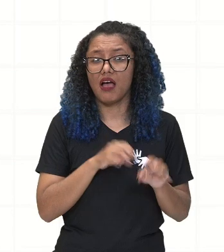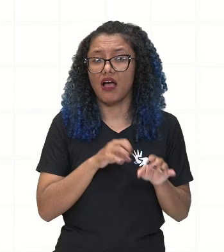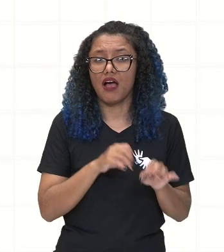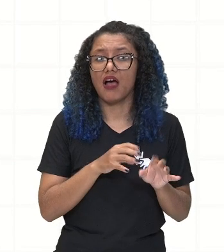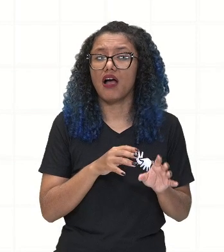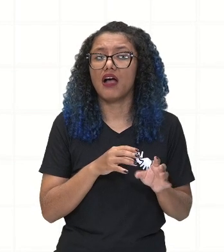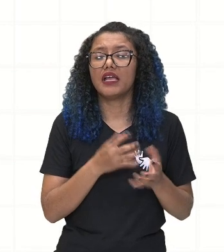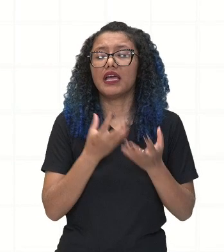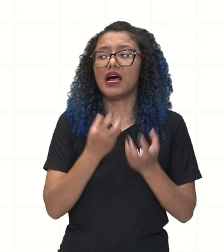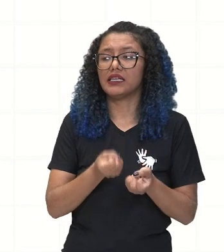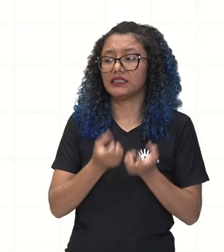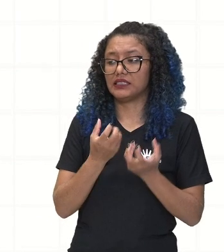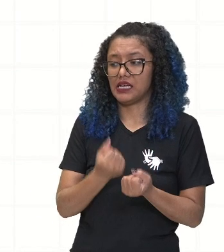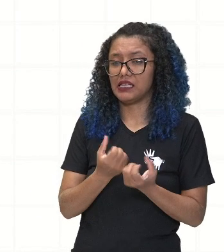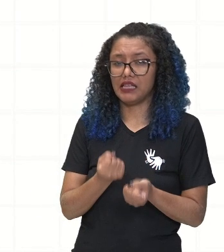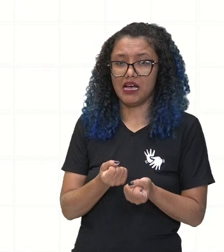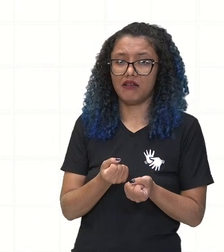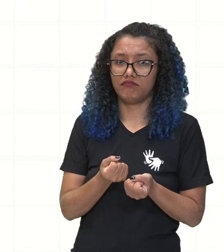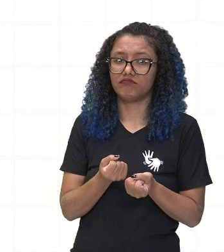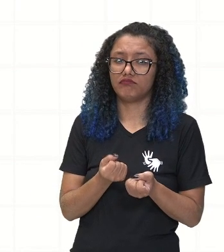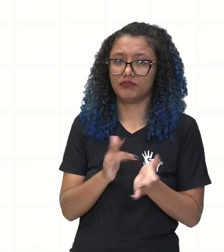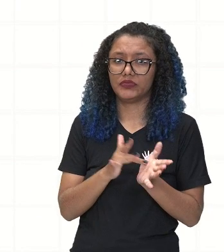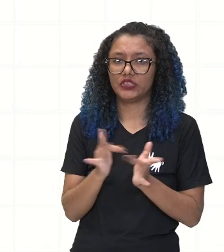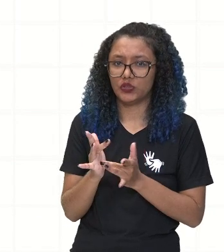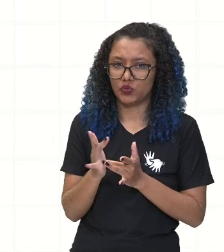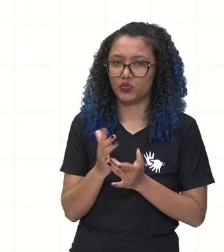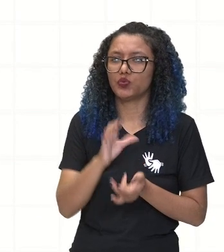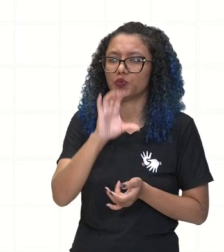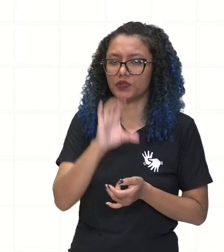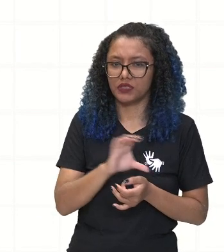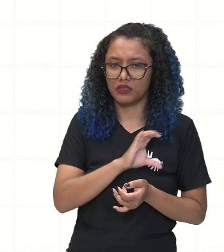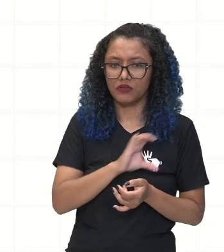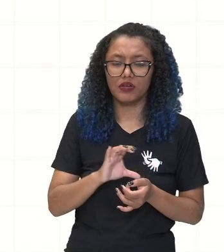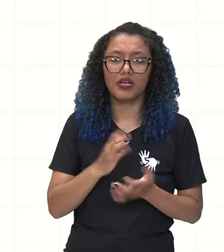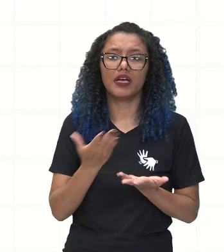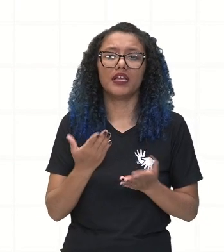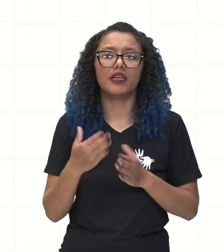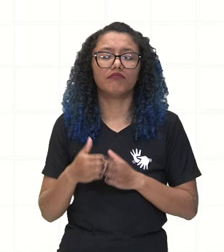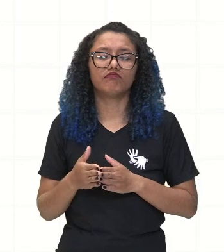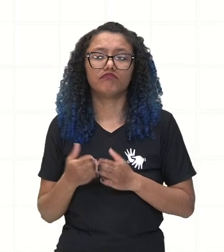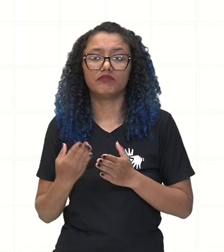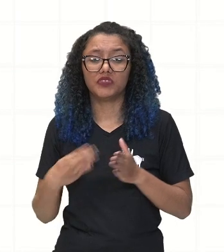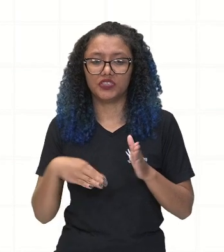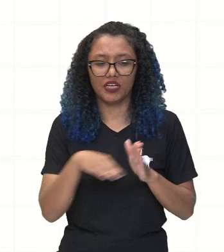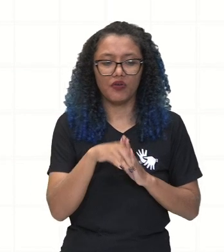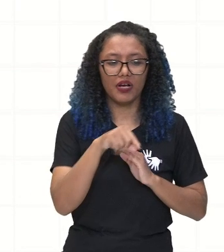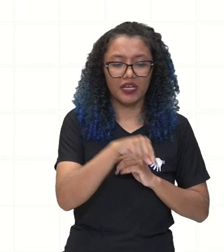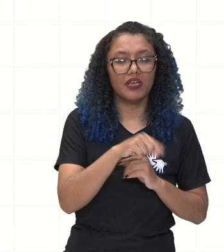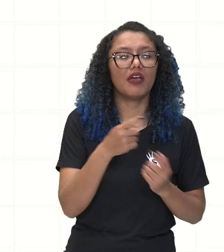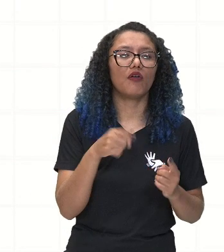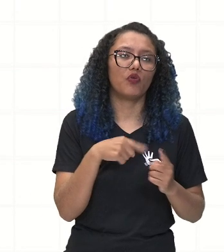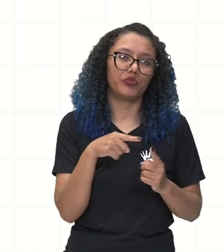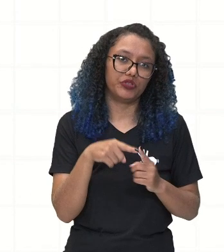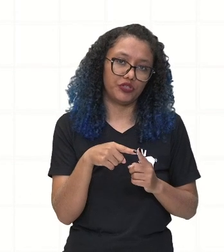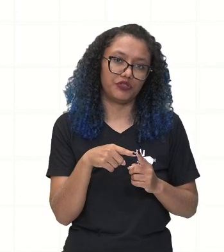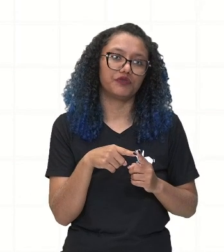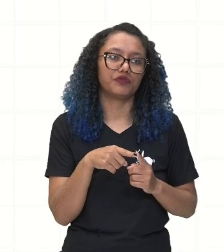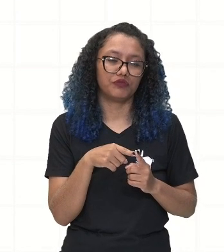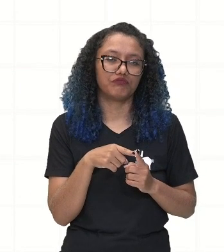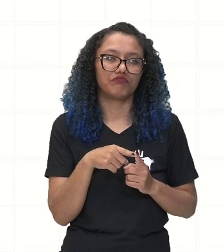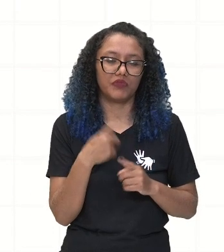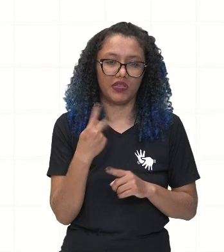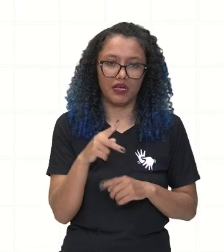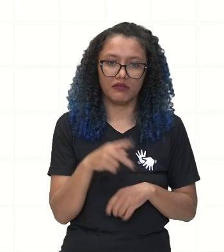cristianismo. E esses jesuítas vieram para a América justamente com essa intenção. Além de eles serem responsáveis